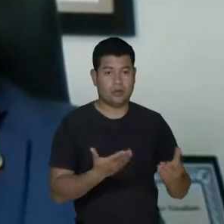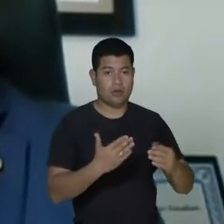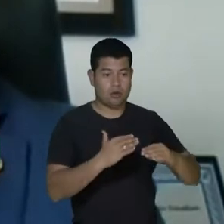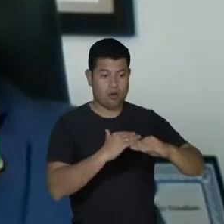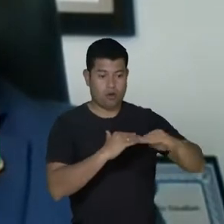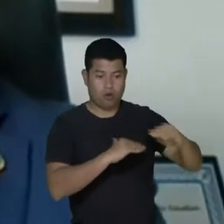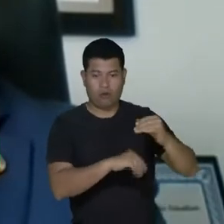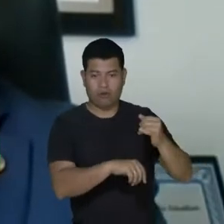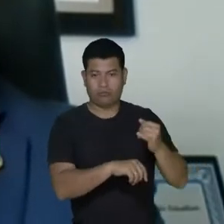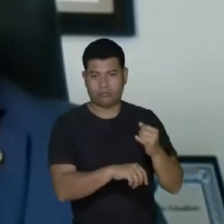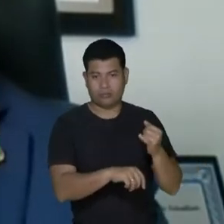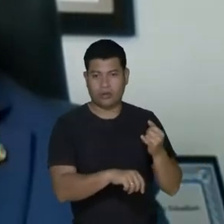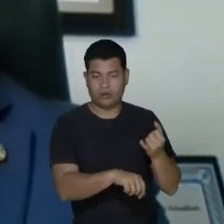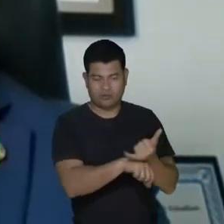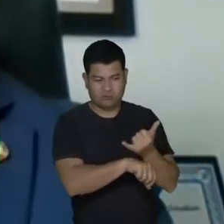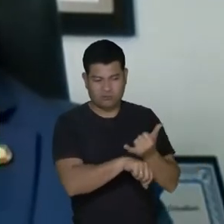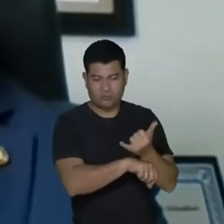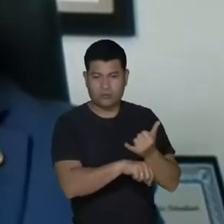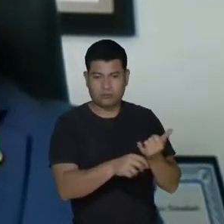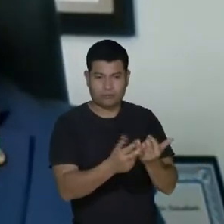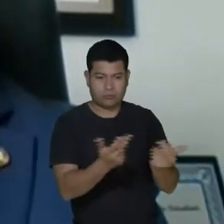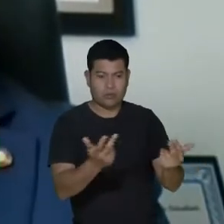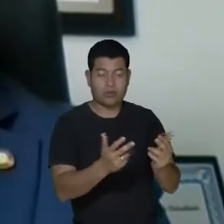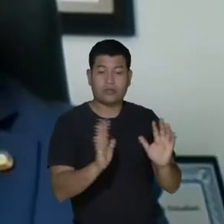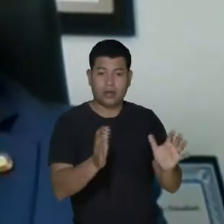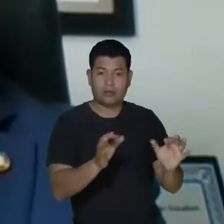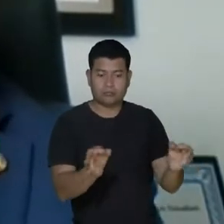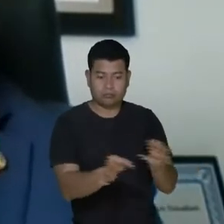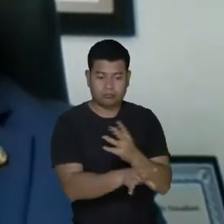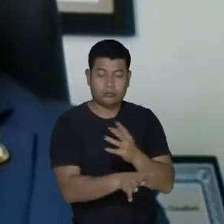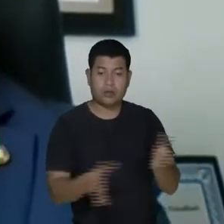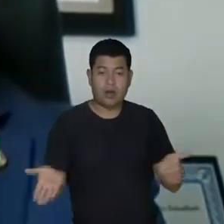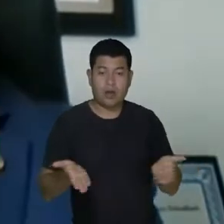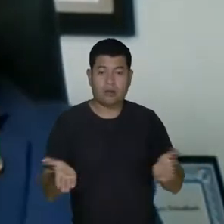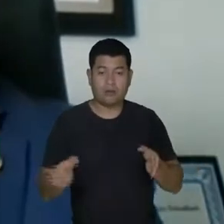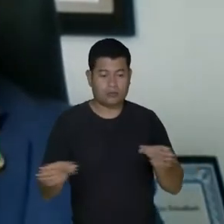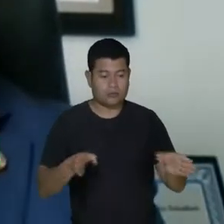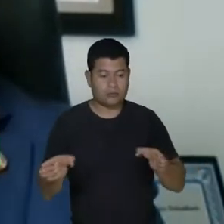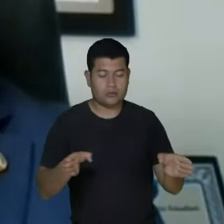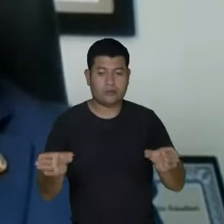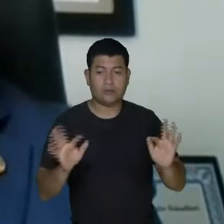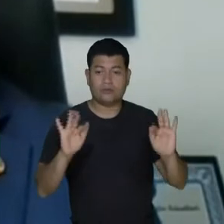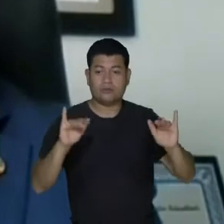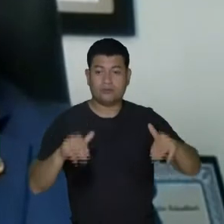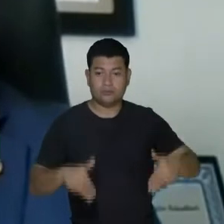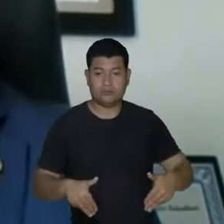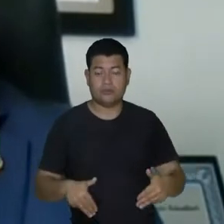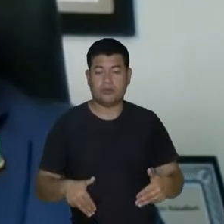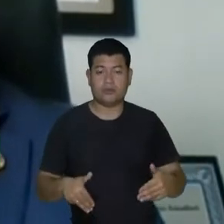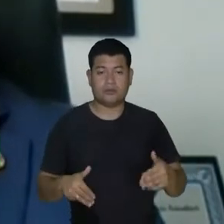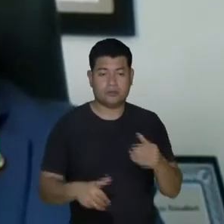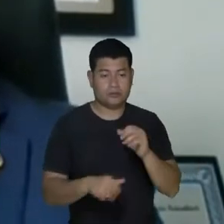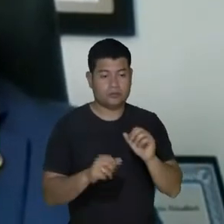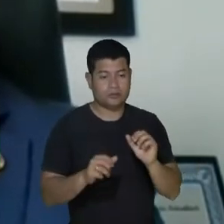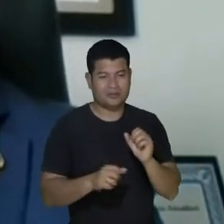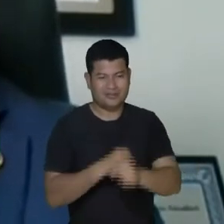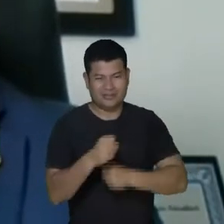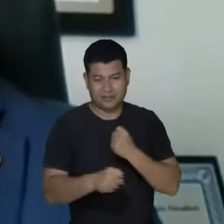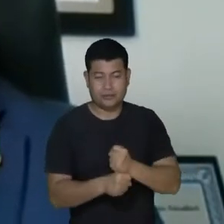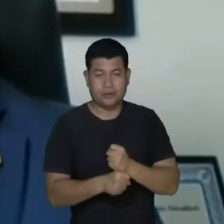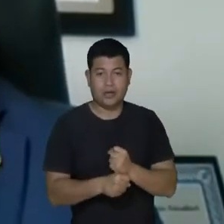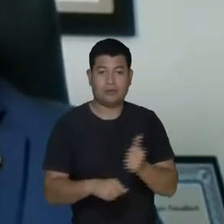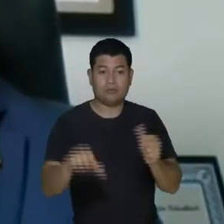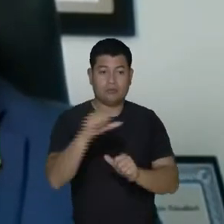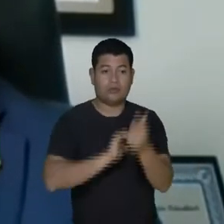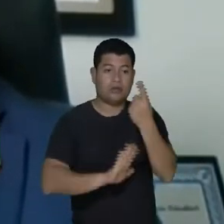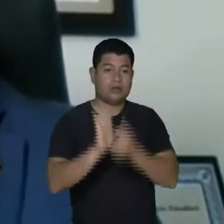concluído e agora, nesse período de final de ano, de mudança de orçamento, nós podemos ter